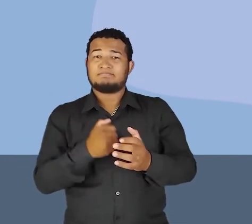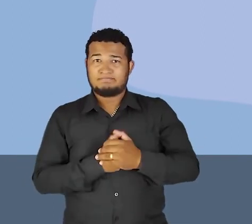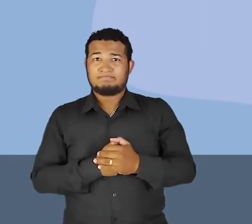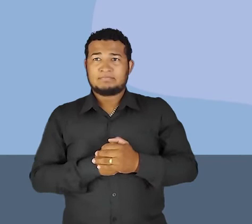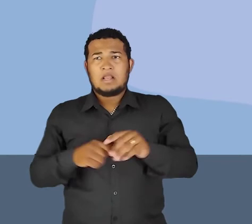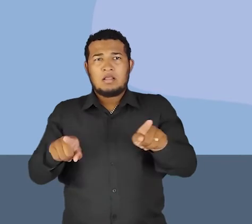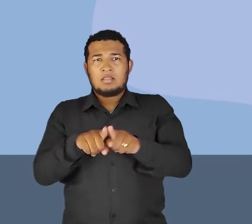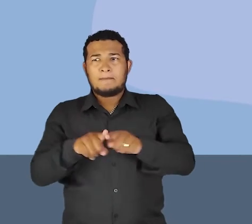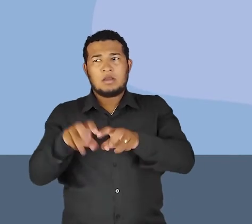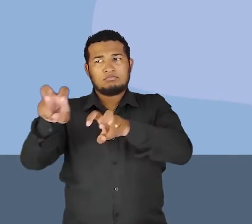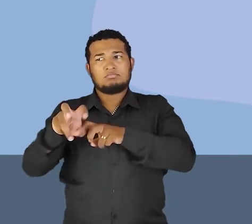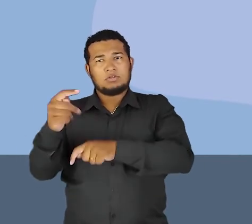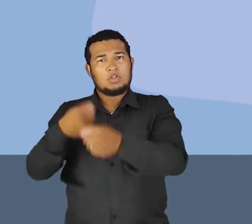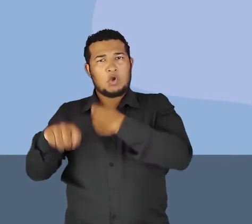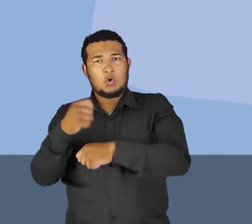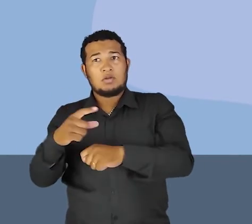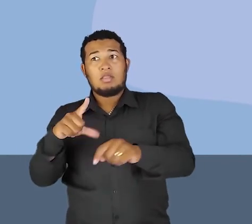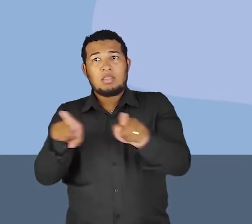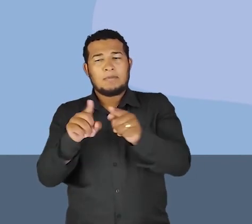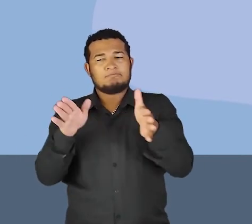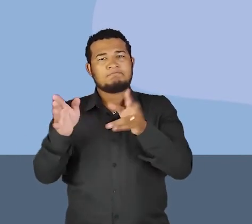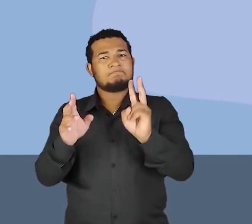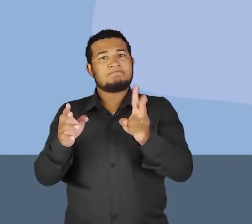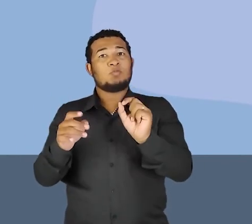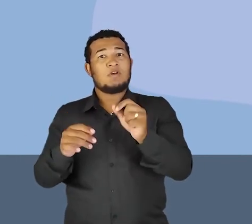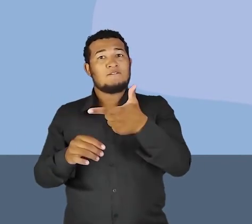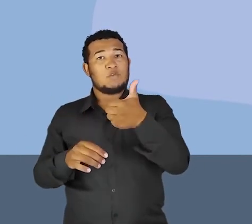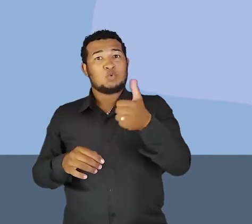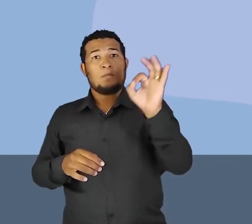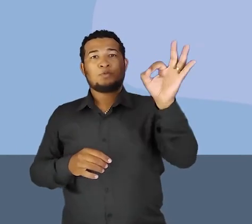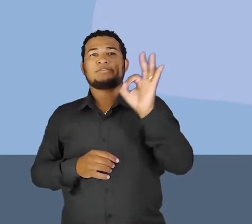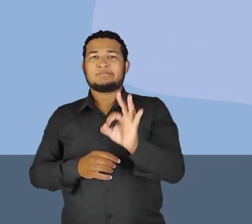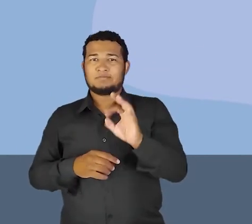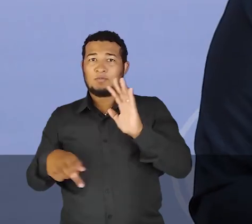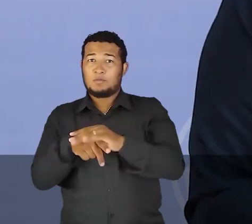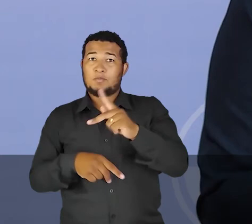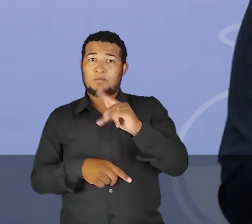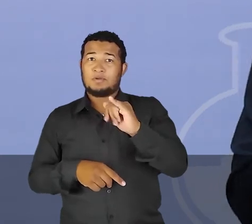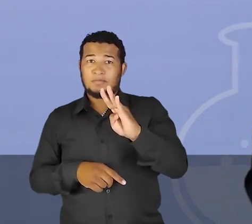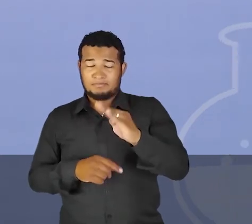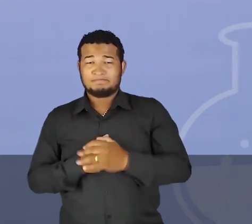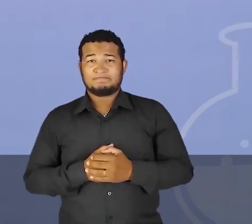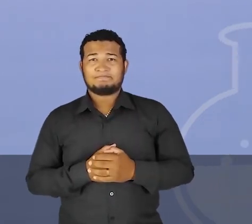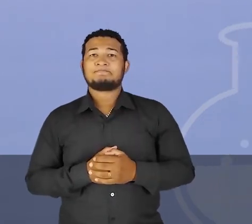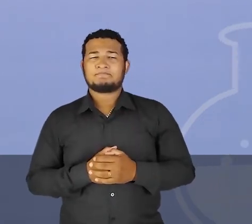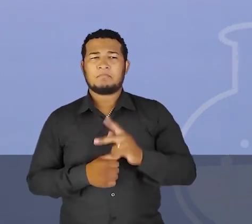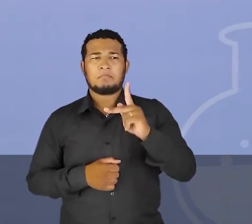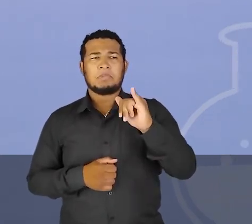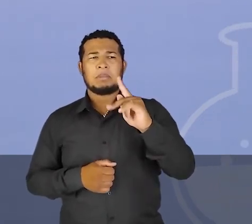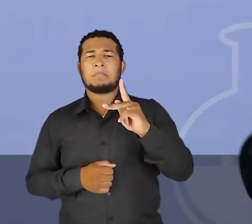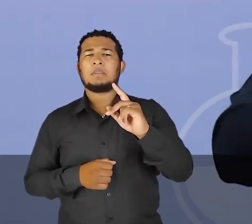o agronegócio respondeu, no mesmo período, por 21% do PIB. Então, volta comigo, pessoal. O que é